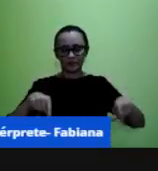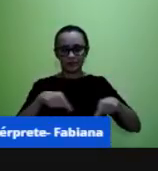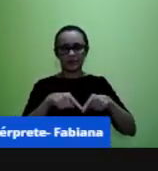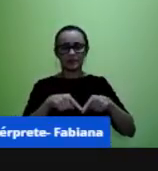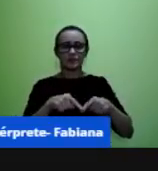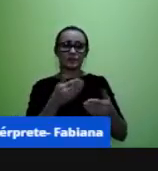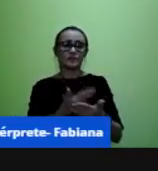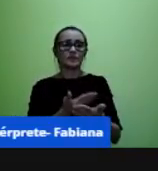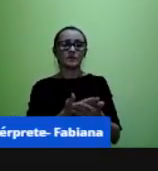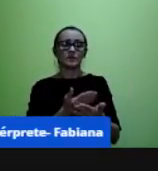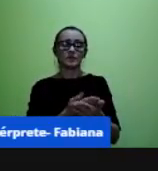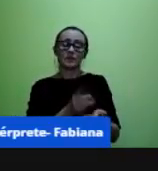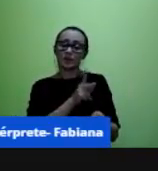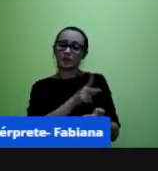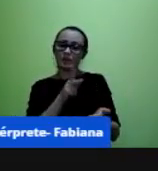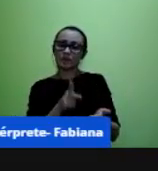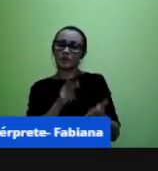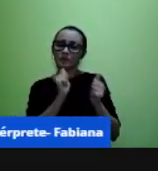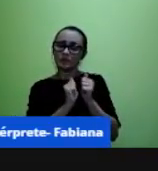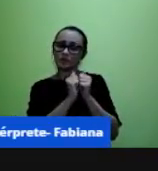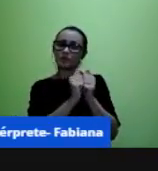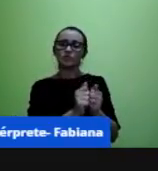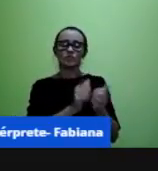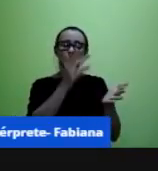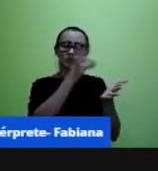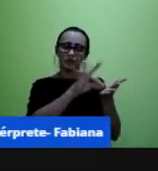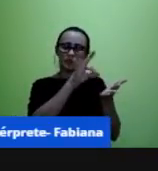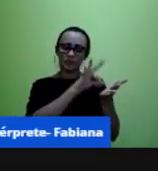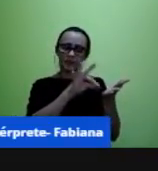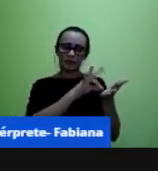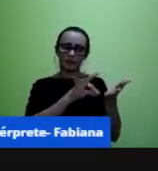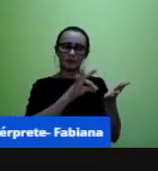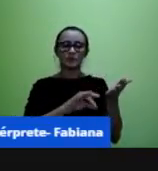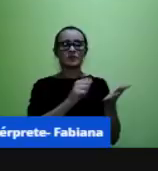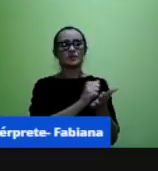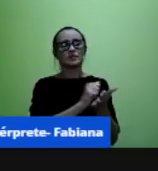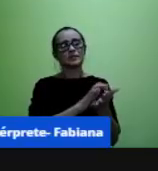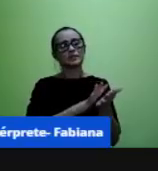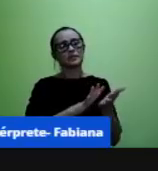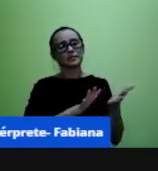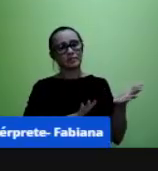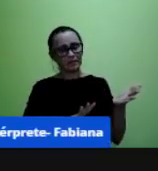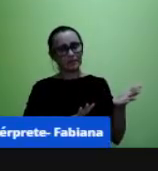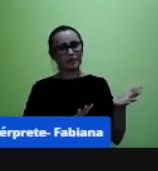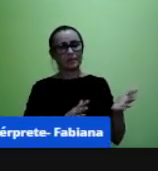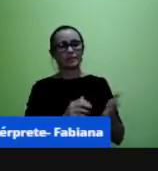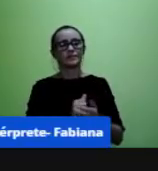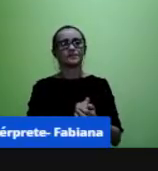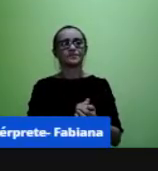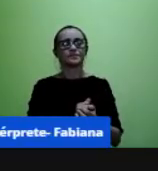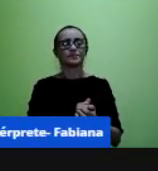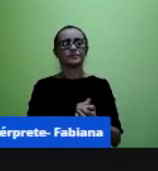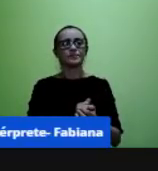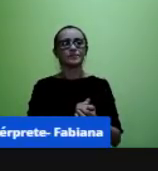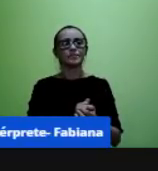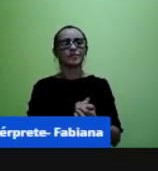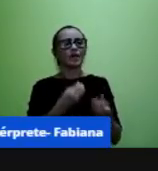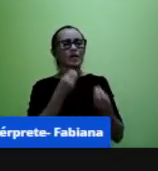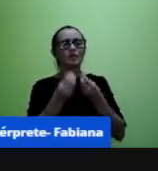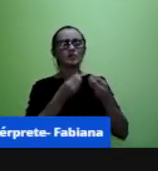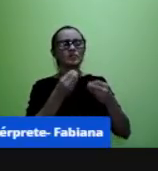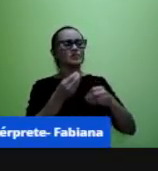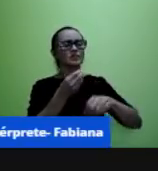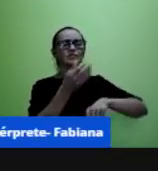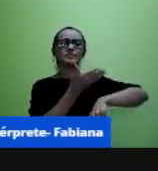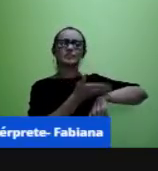Junto com o aluno também as atividades. Os conhecimentos práticos motores. Ele vivenciou a atividade